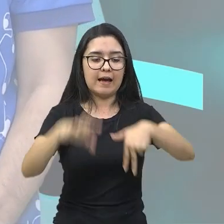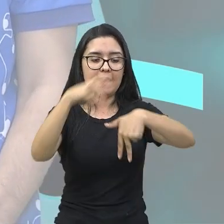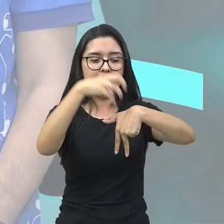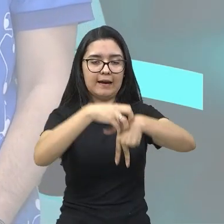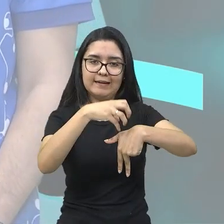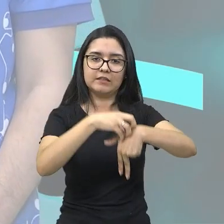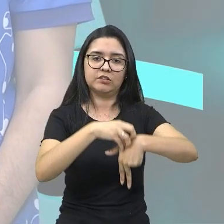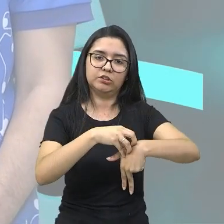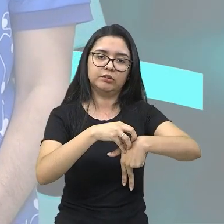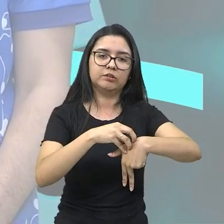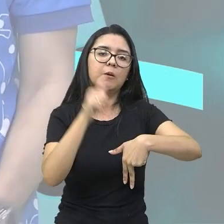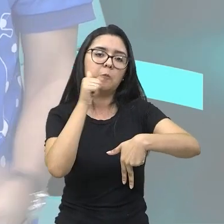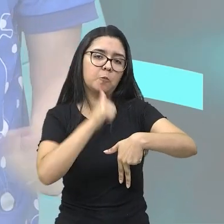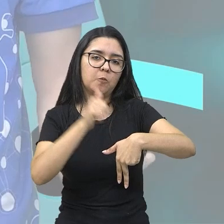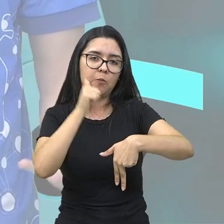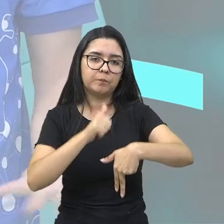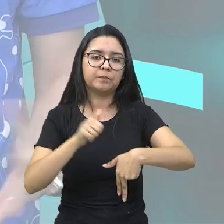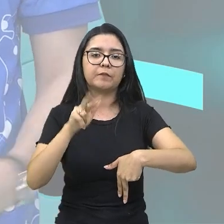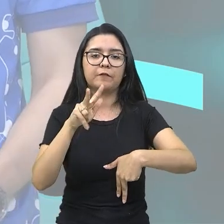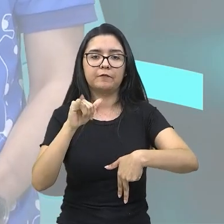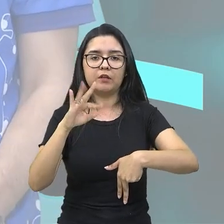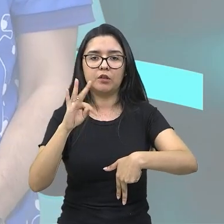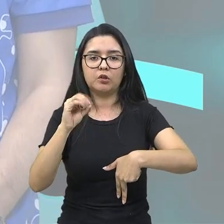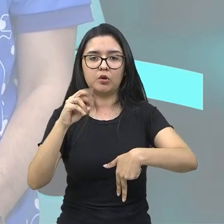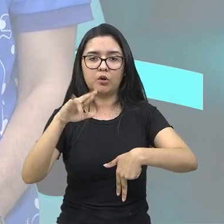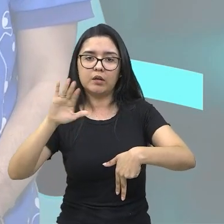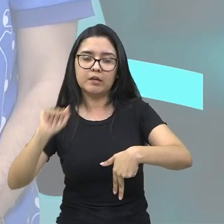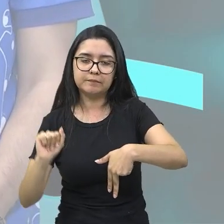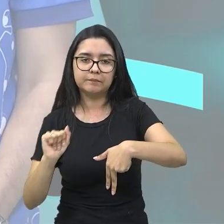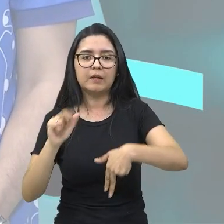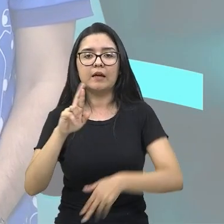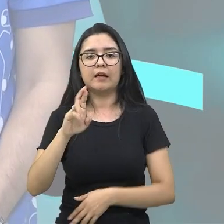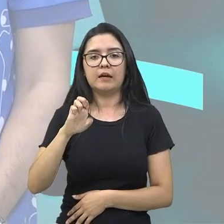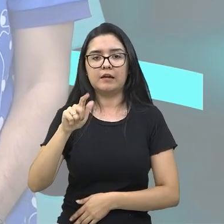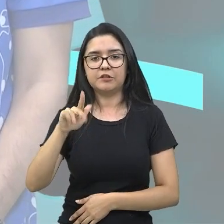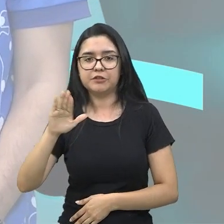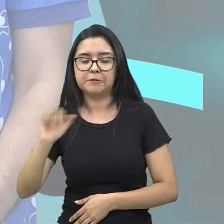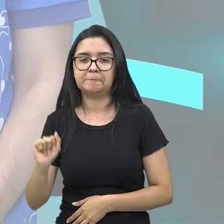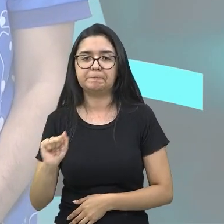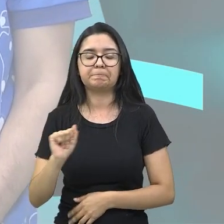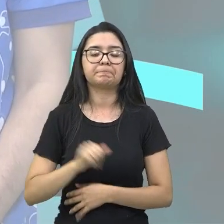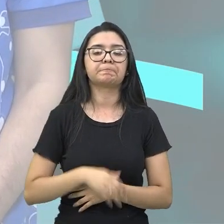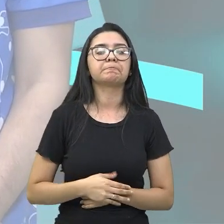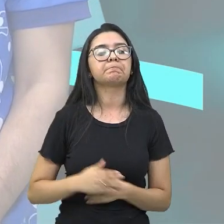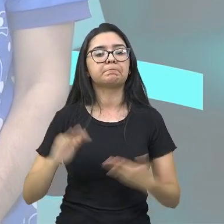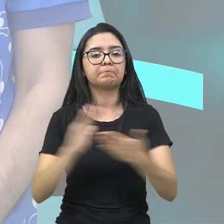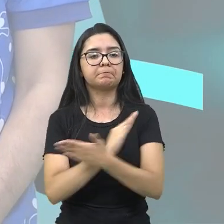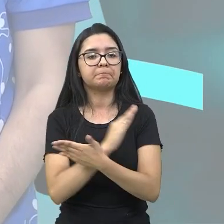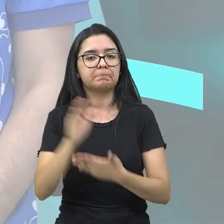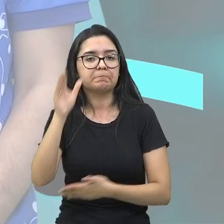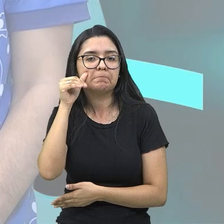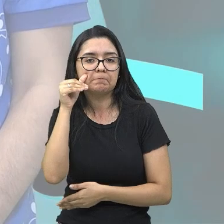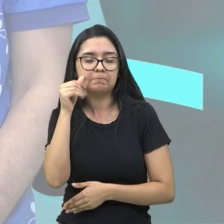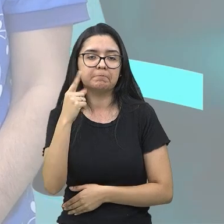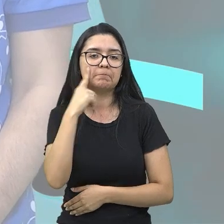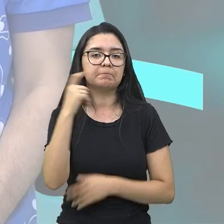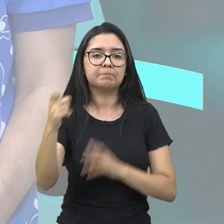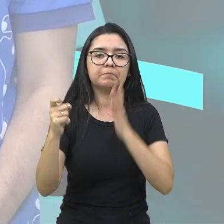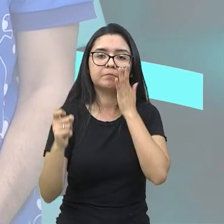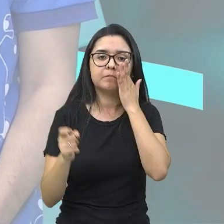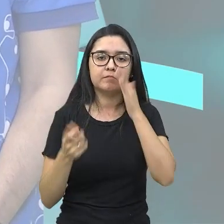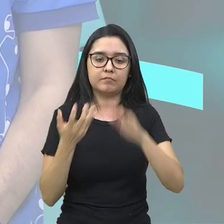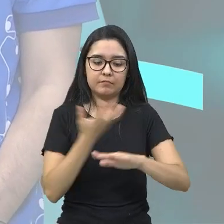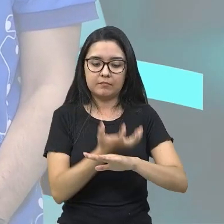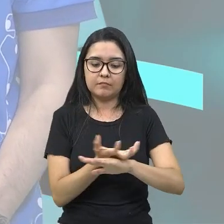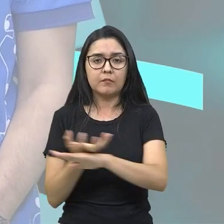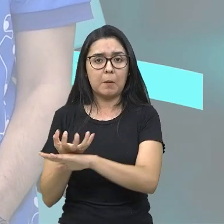por isso o nome da nossa planta, né, da Vitória Régia. E Algumas curiosidades interessantes sobre ela, que é uma planta